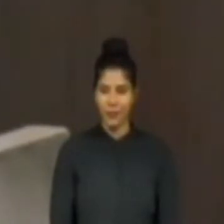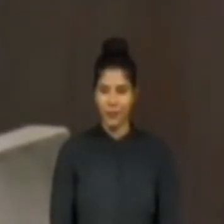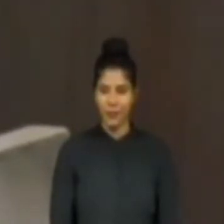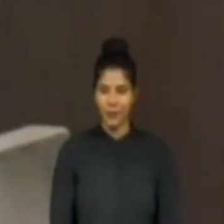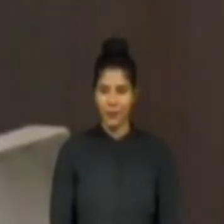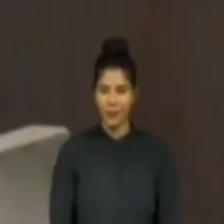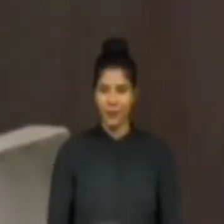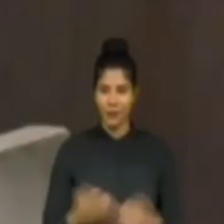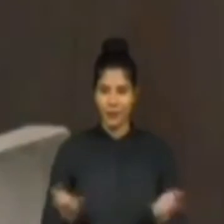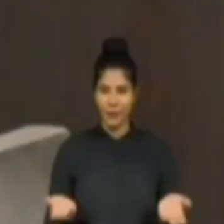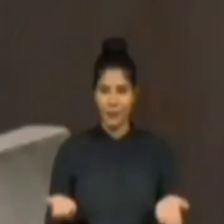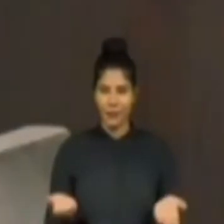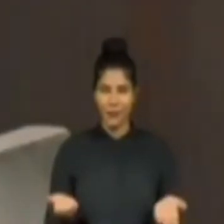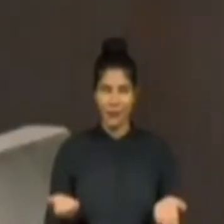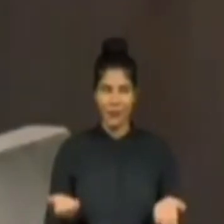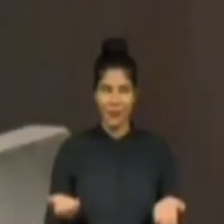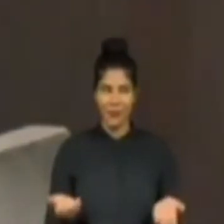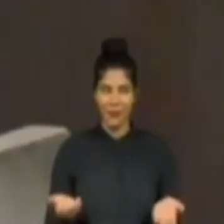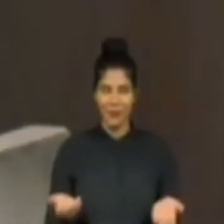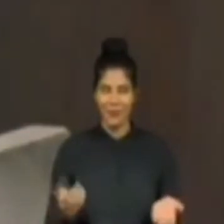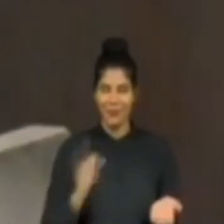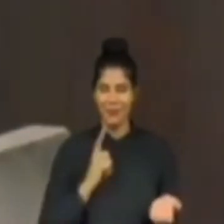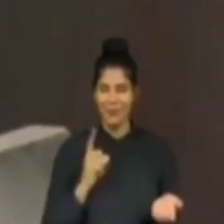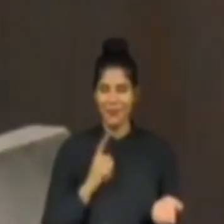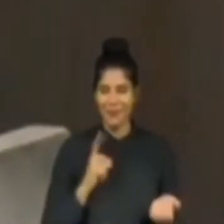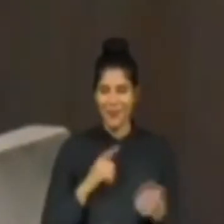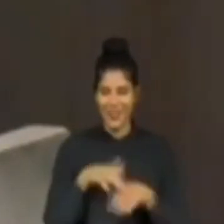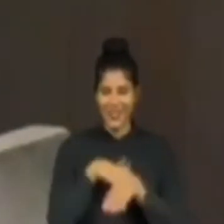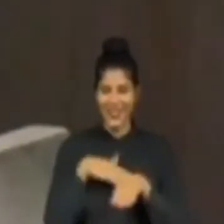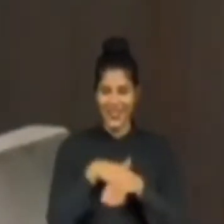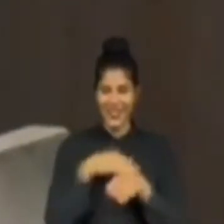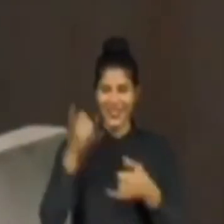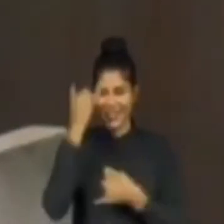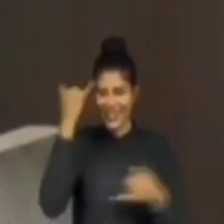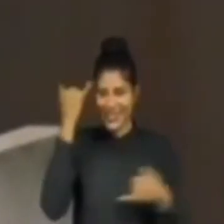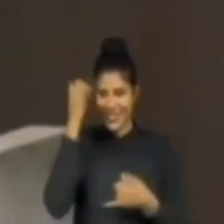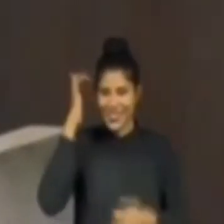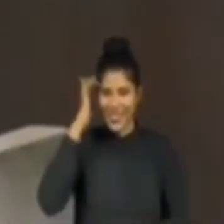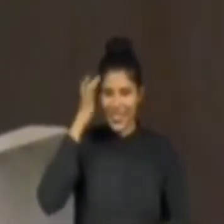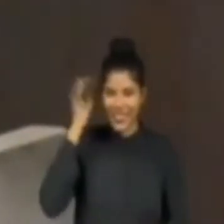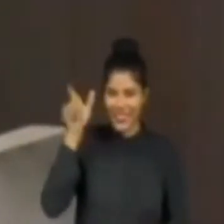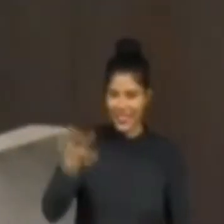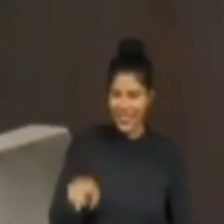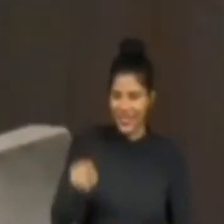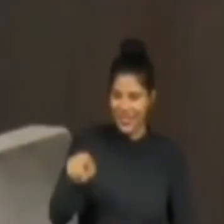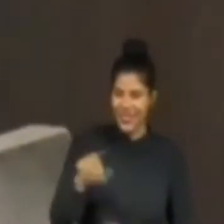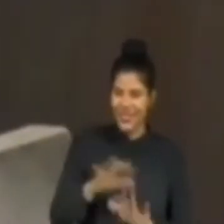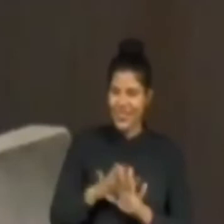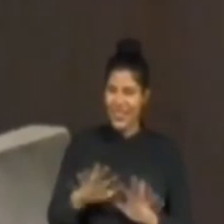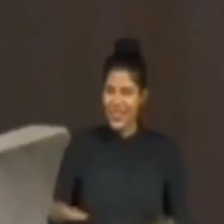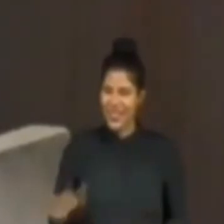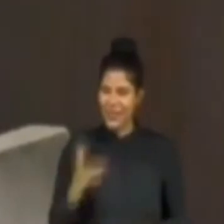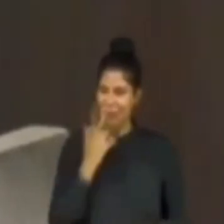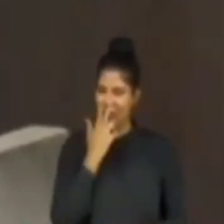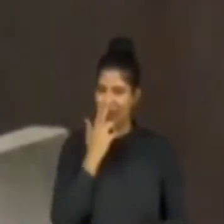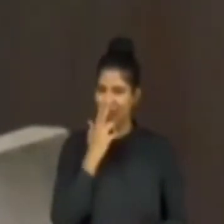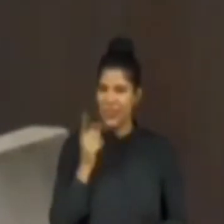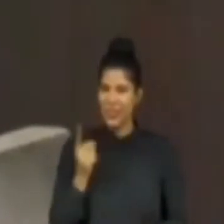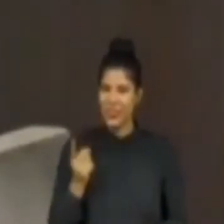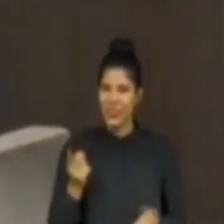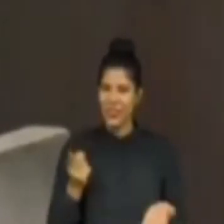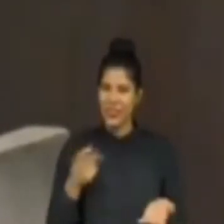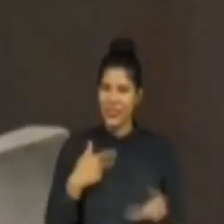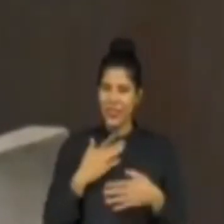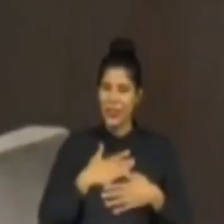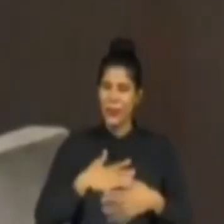governadora Isolda, será que dá certo? Ela é tão assim, mas não precisa dar murro em ninguém, não